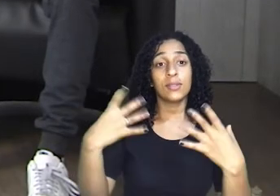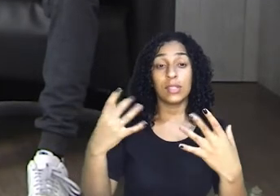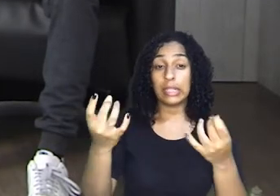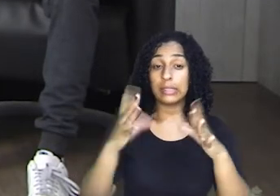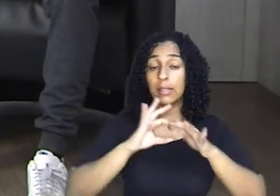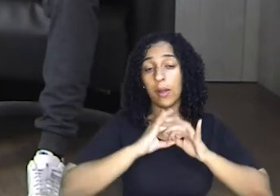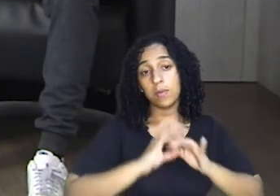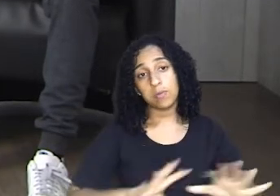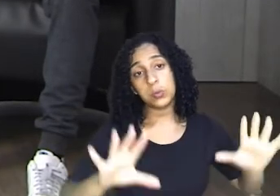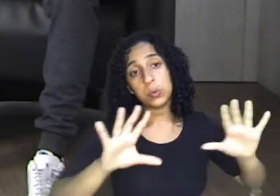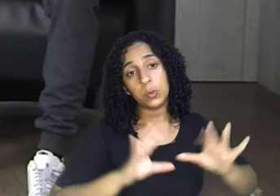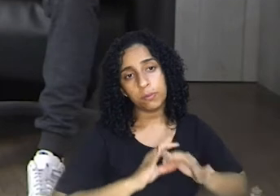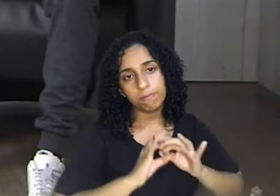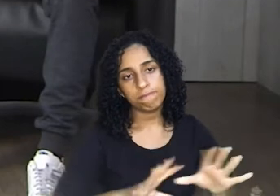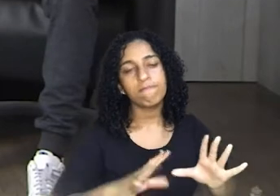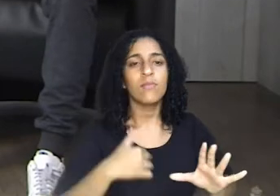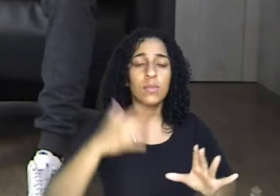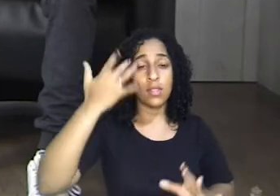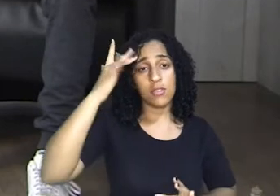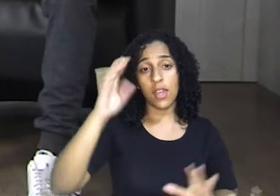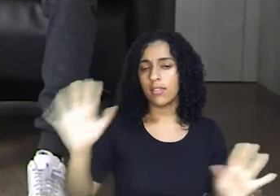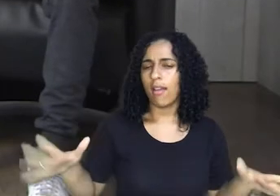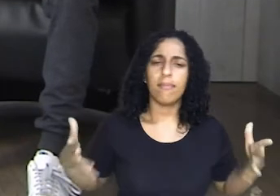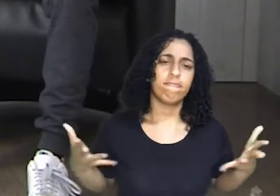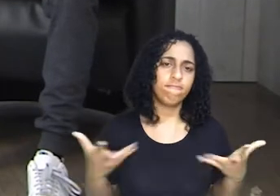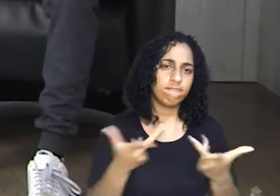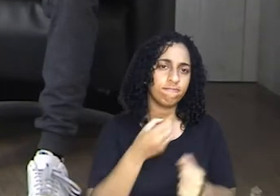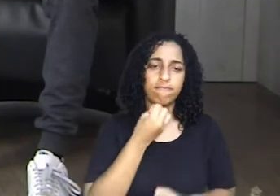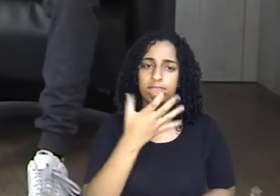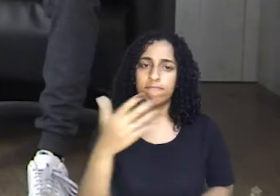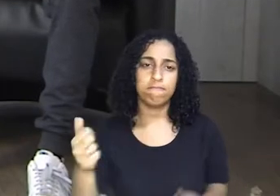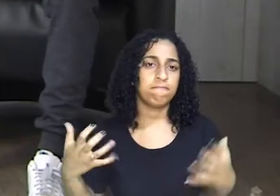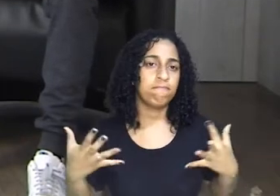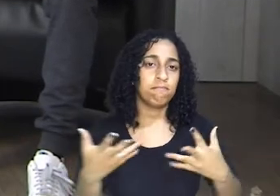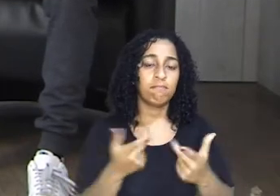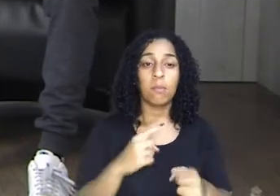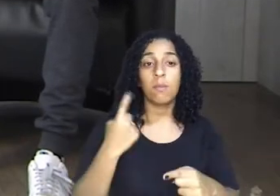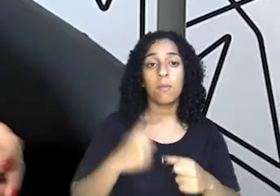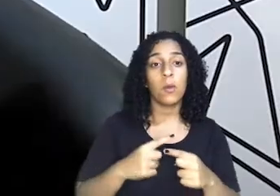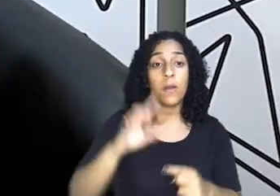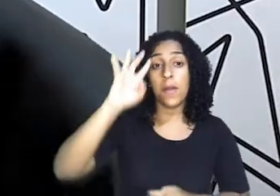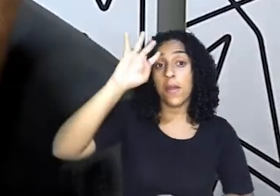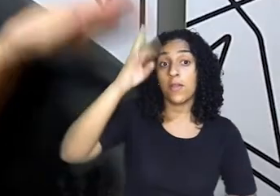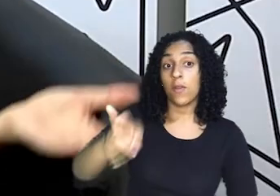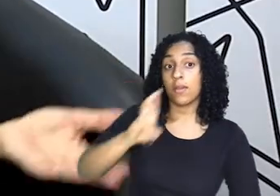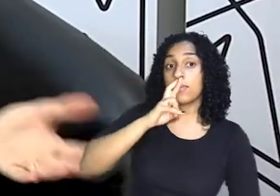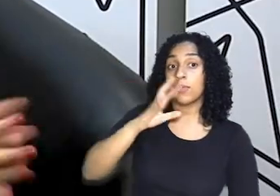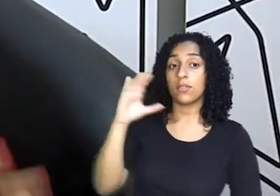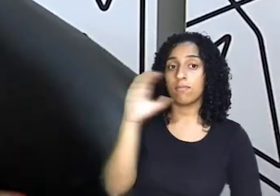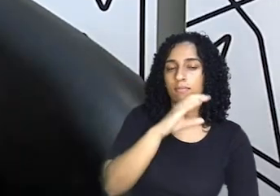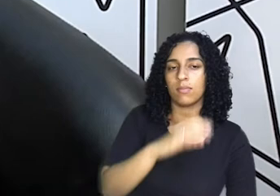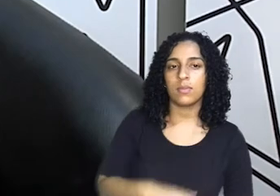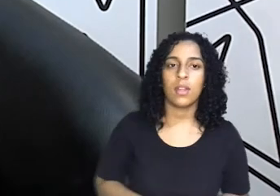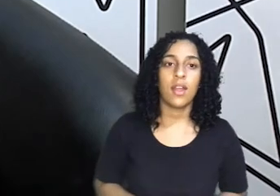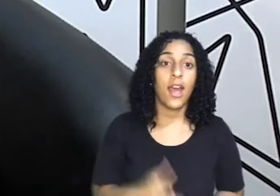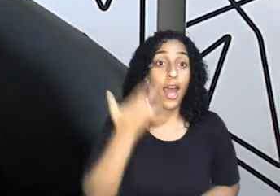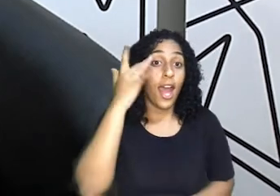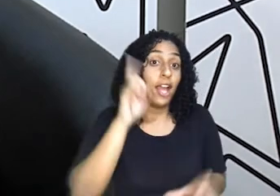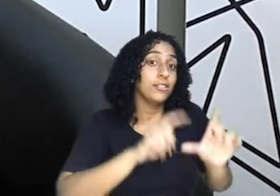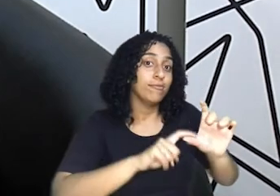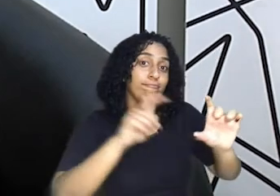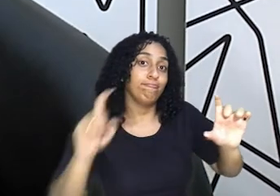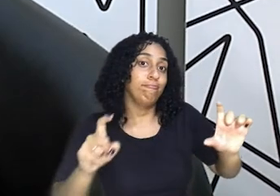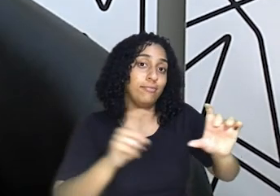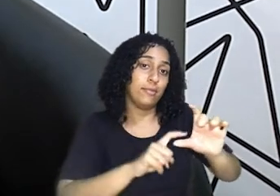tá nos deixando então a merecer né ali a gente acha que tá tudo maravilhoso né porque resolveu os nossos para gente